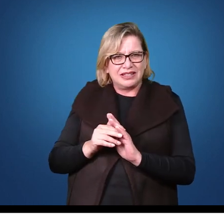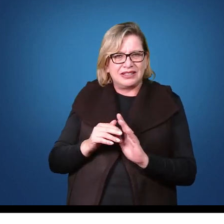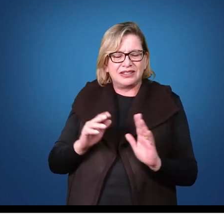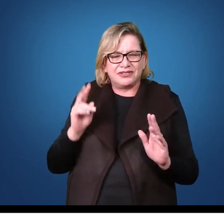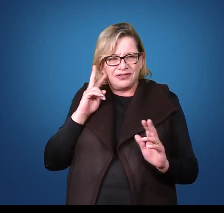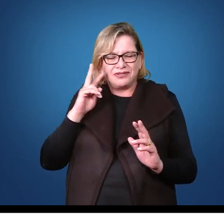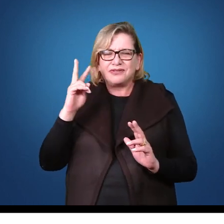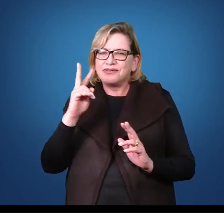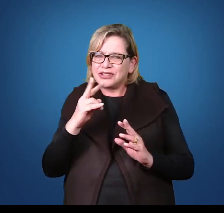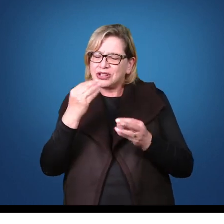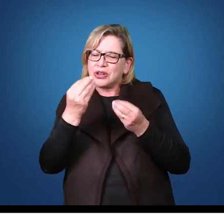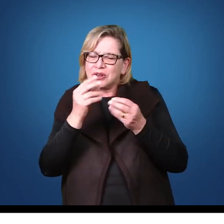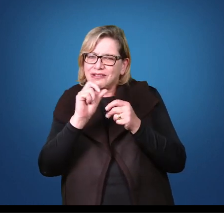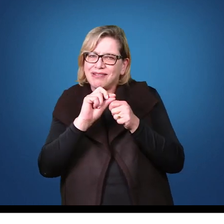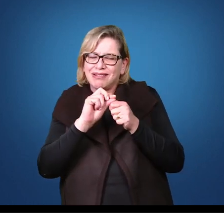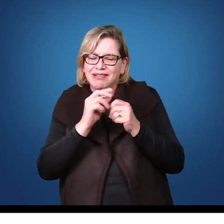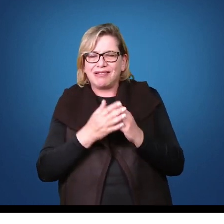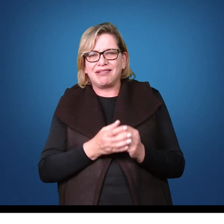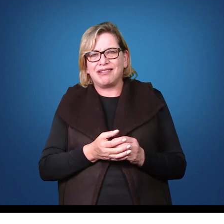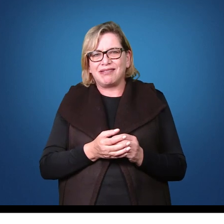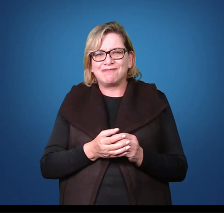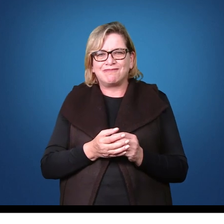assim.